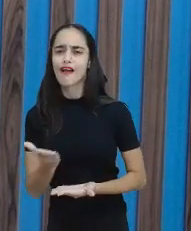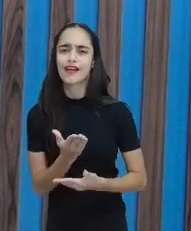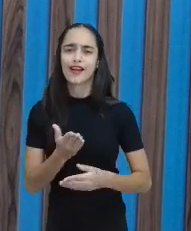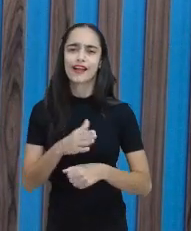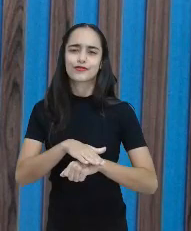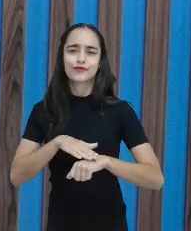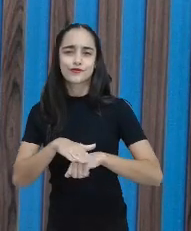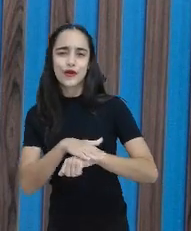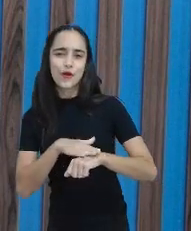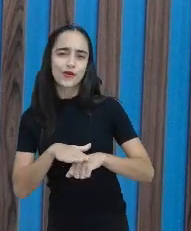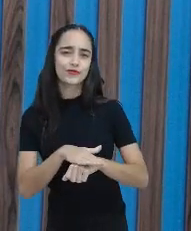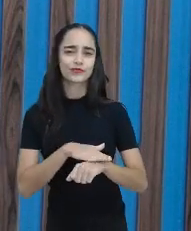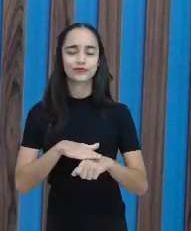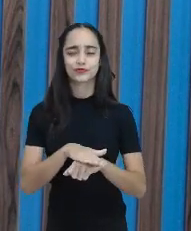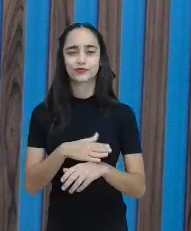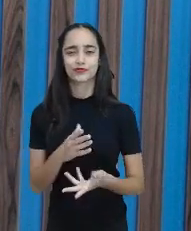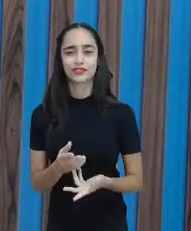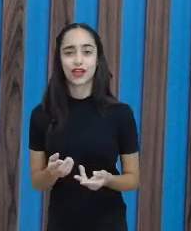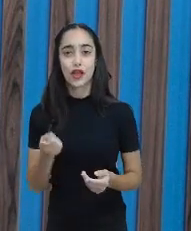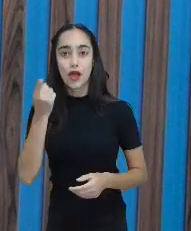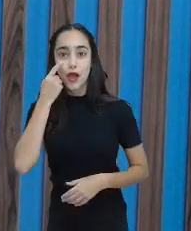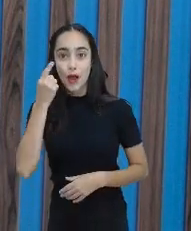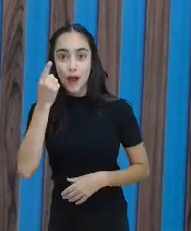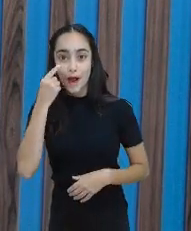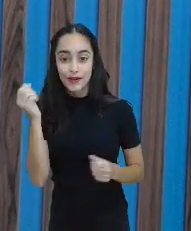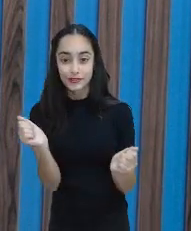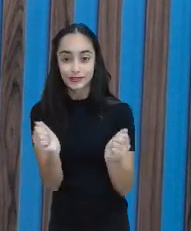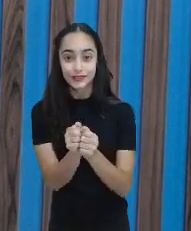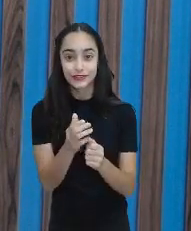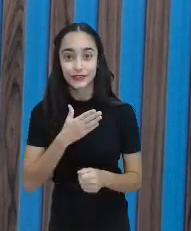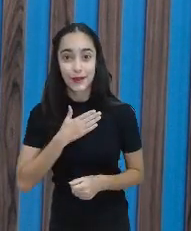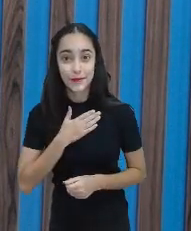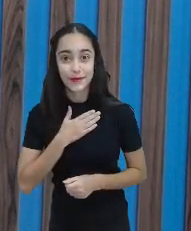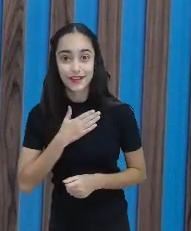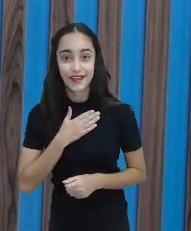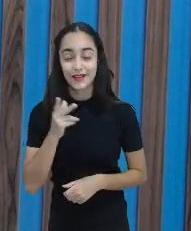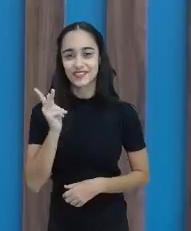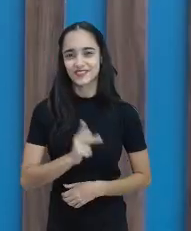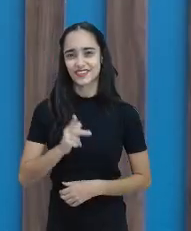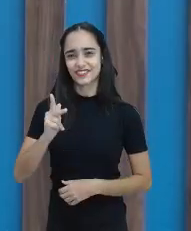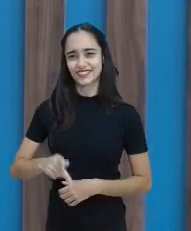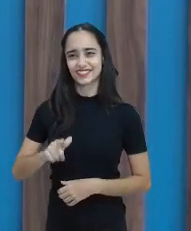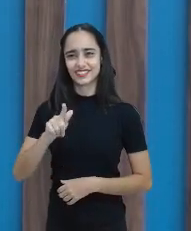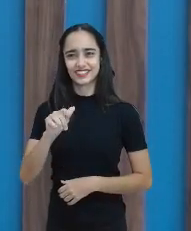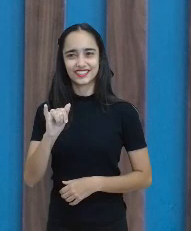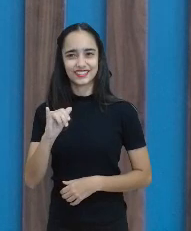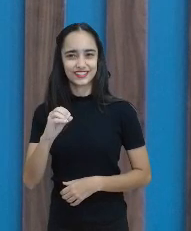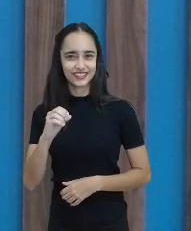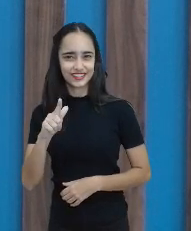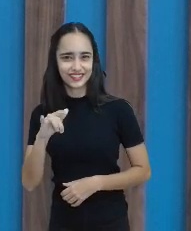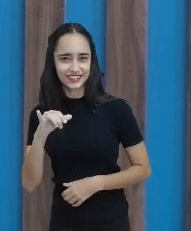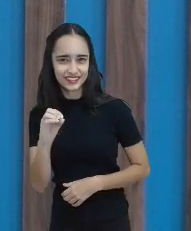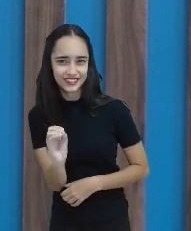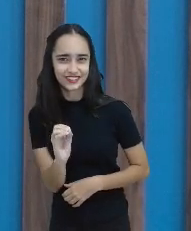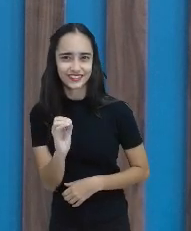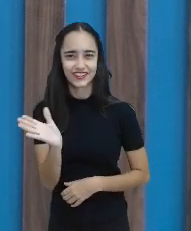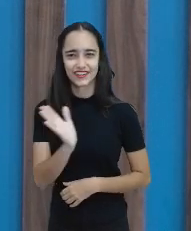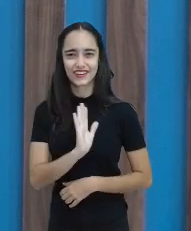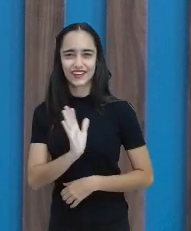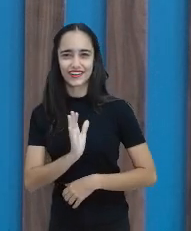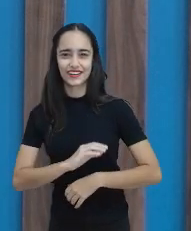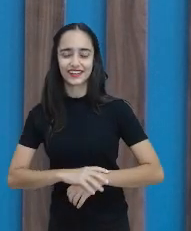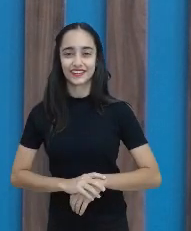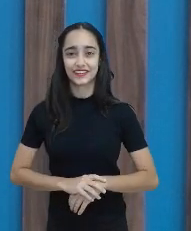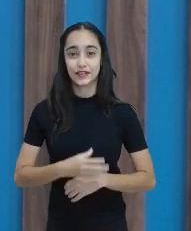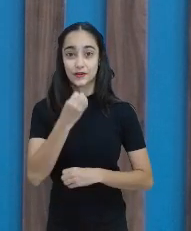esse papo, olha quem está junto comigo, o professor Giorgio. Fala aí, professor. Bom